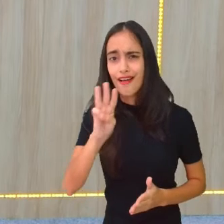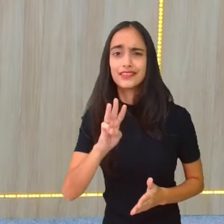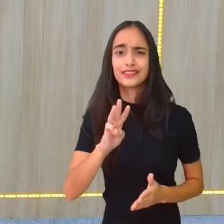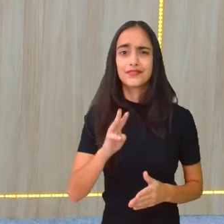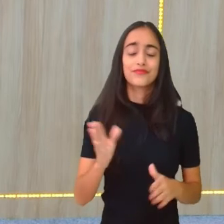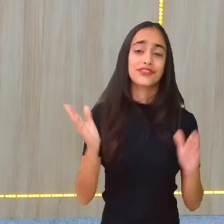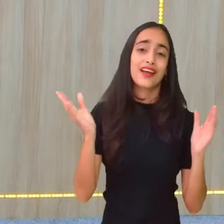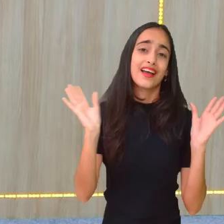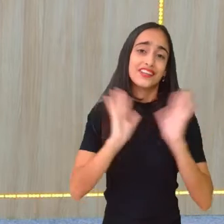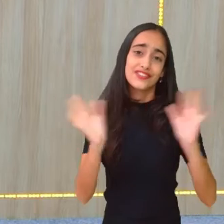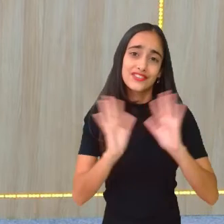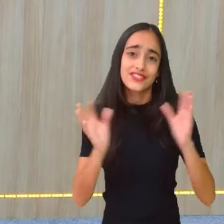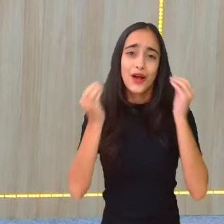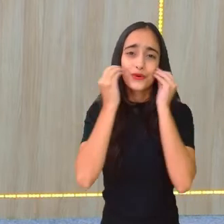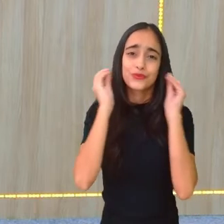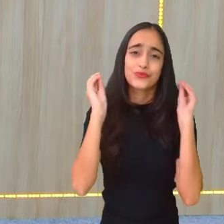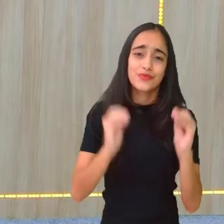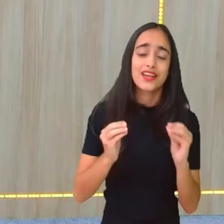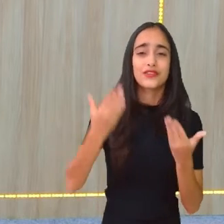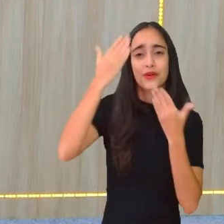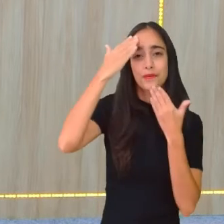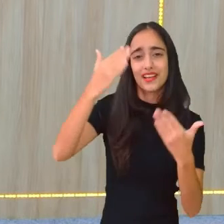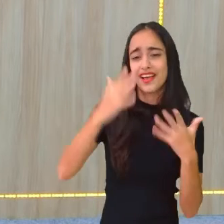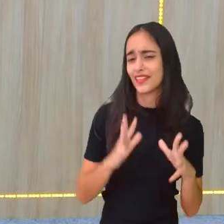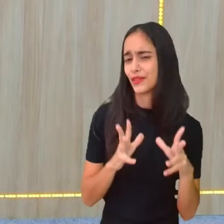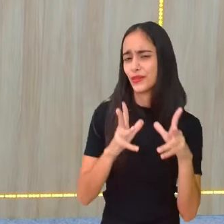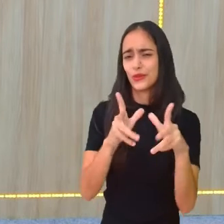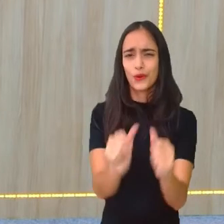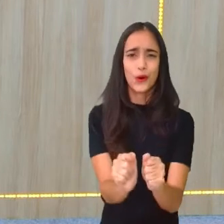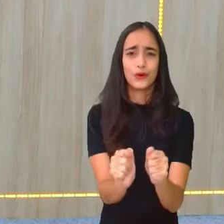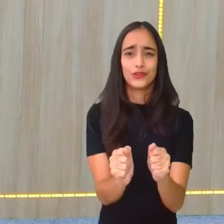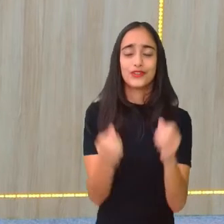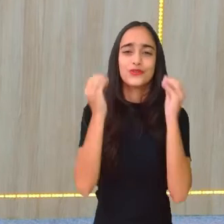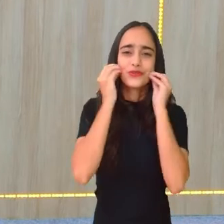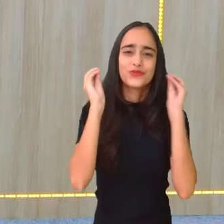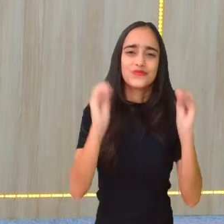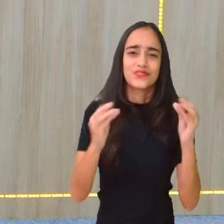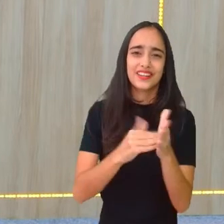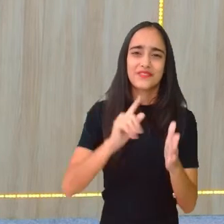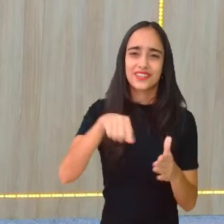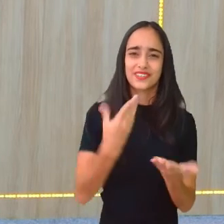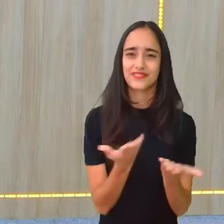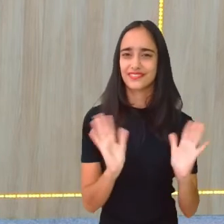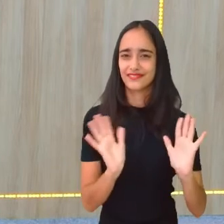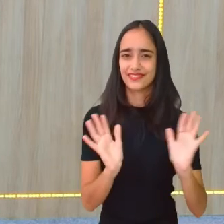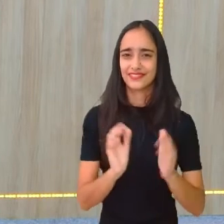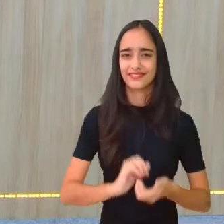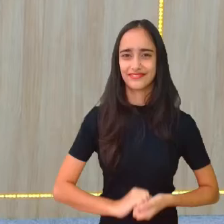despeço por aqui. Obrigada, Karen. Obrigada, produção. E a professora Adriana. Um cheiro e até a próxima.